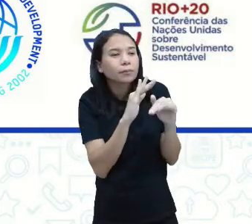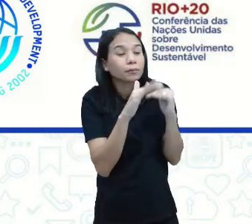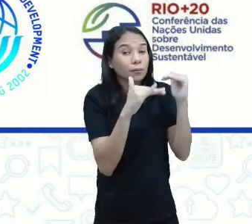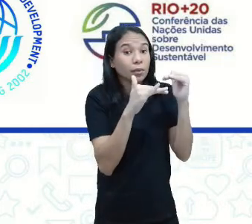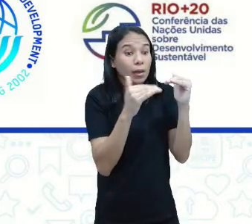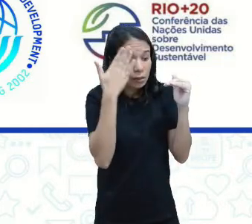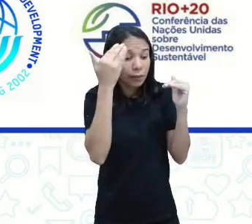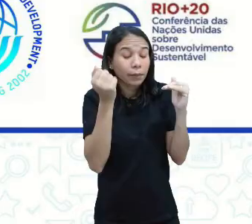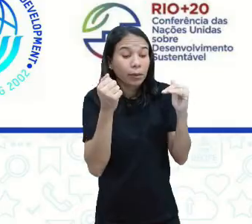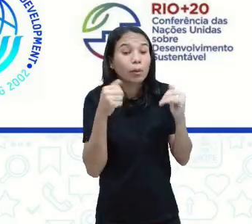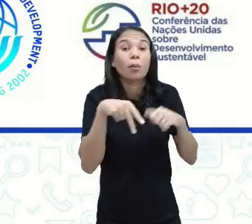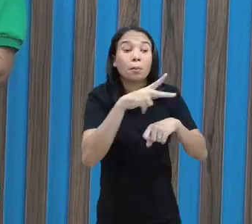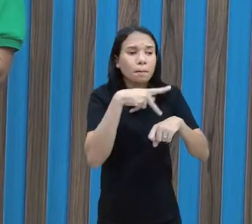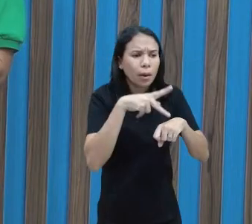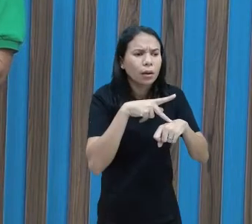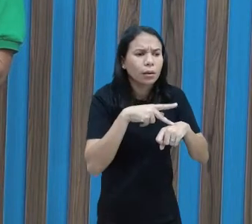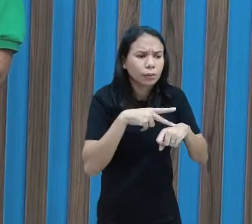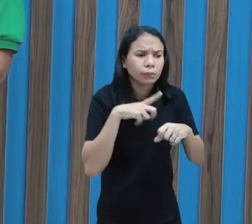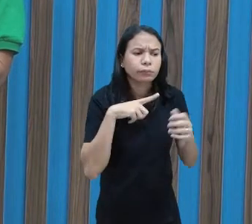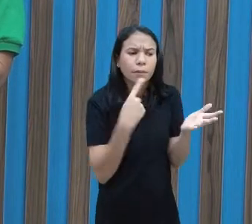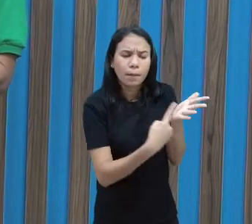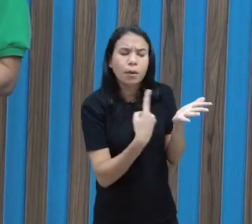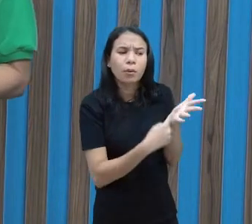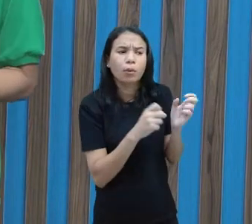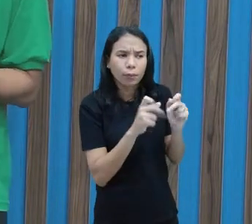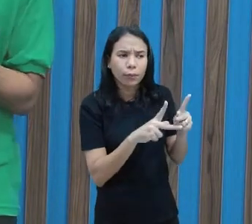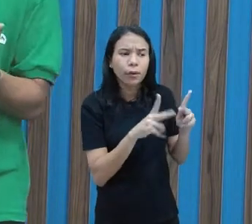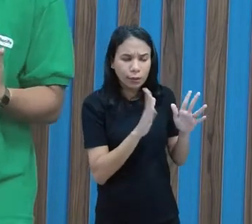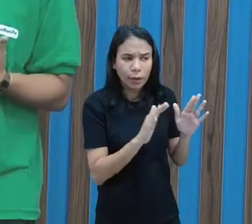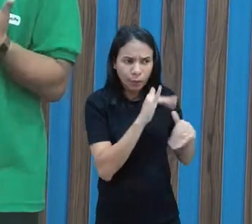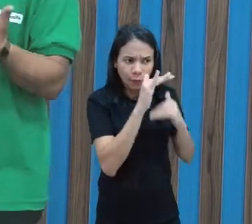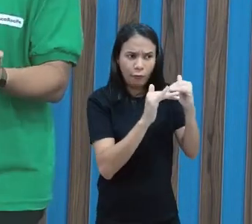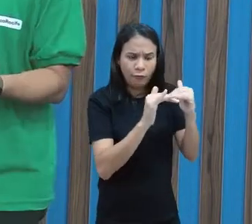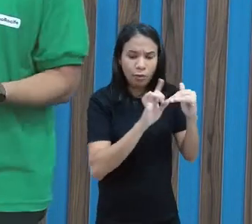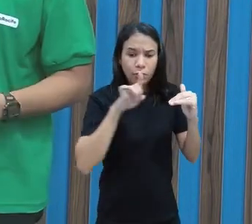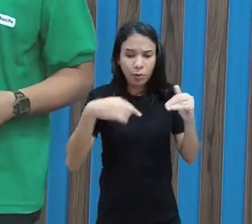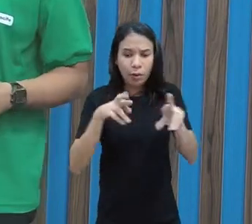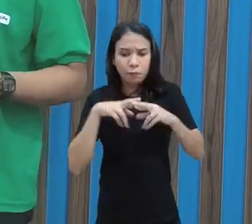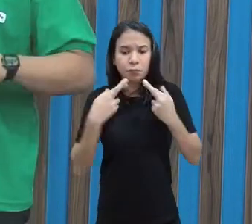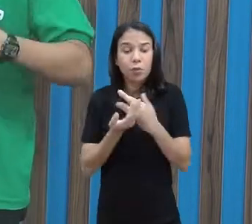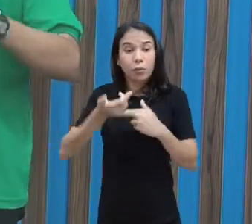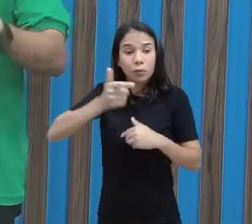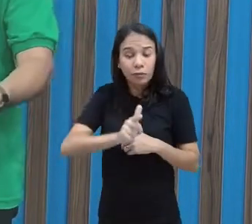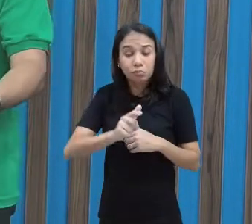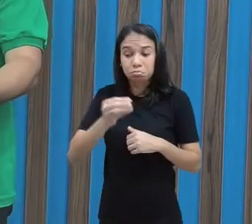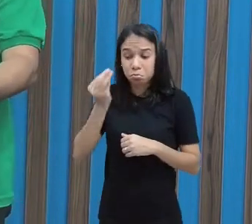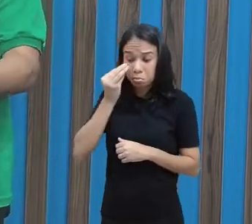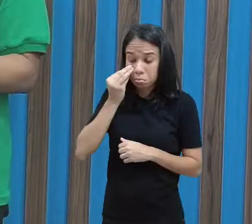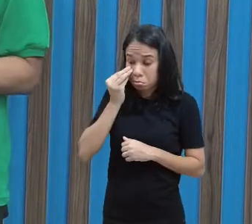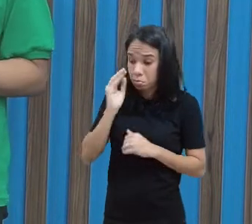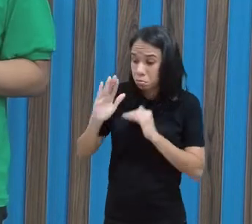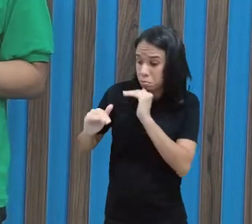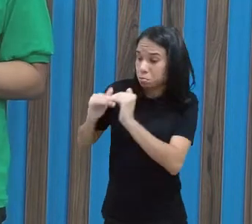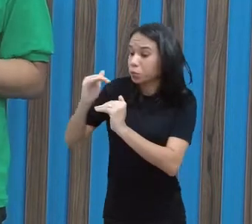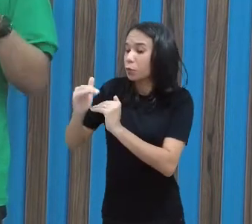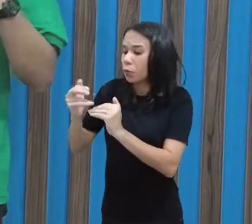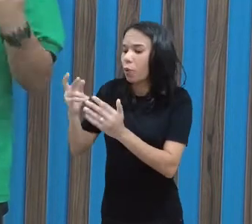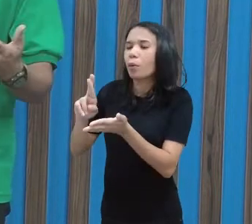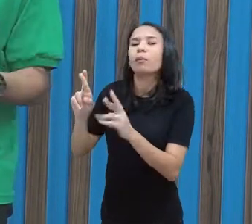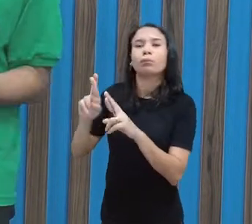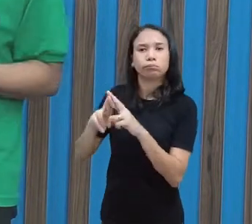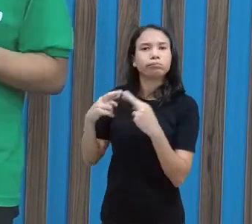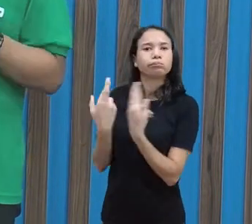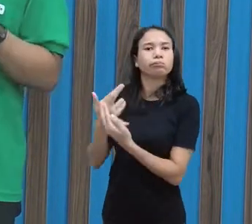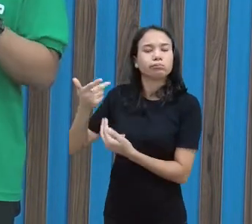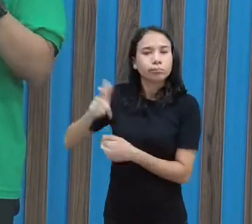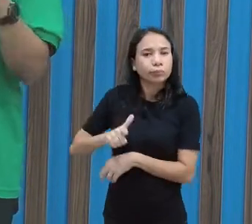os países, né, já que essas reuniões foram organizadas pela ONU, se os países estavam cumprindo o que eles estavam prometendo